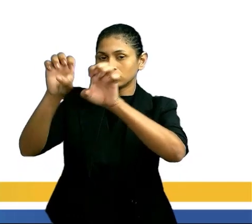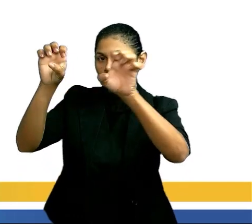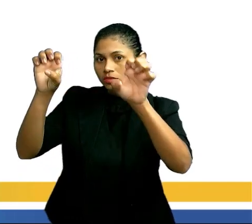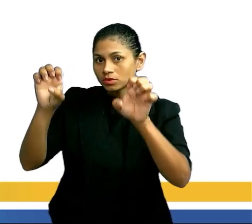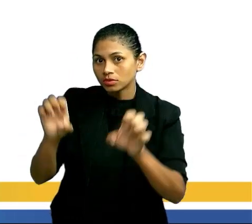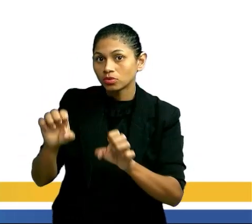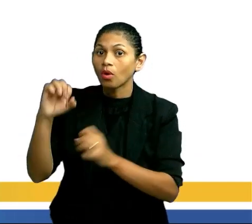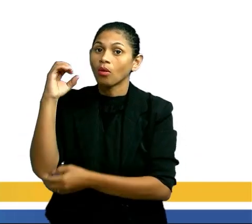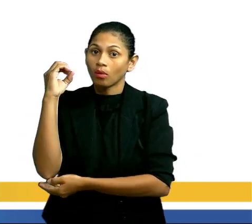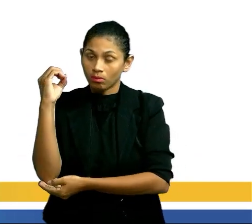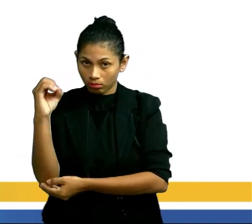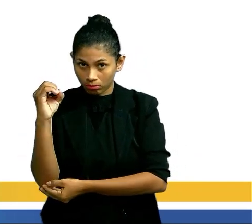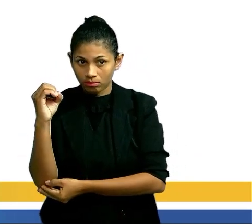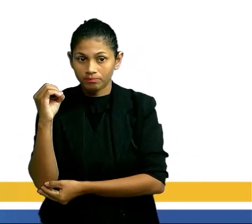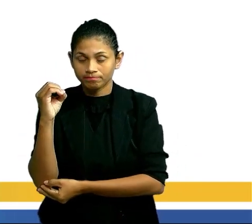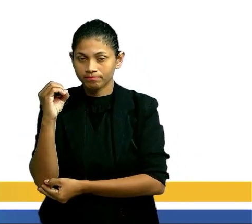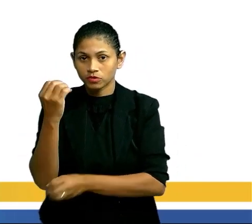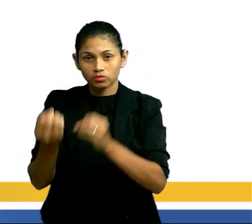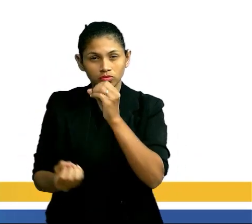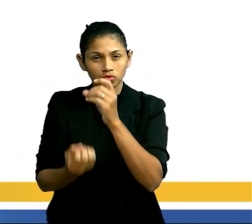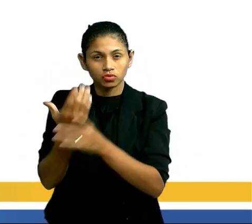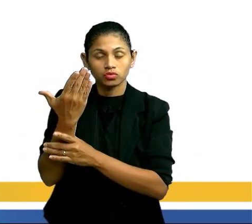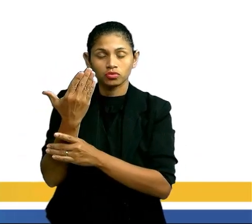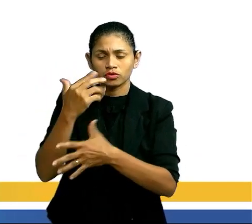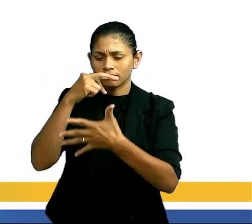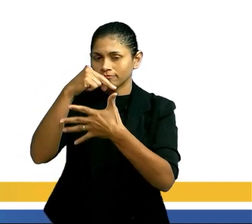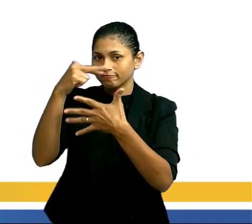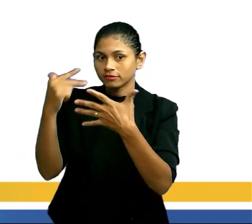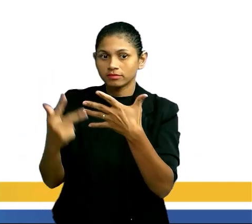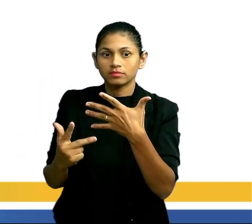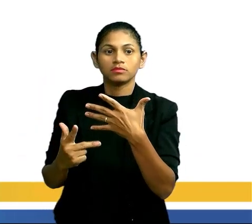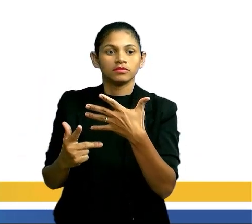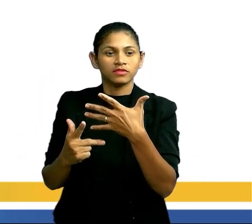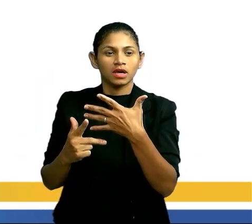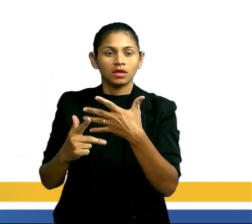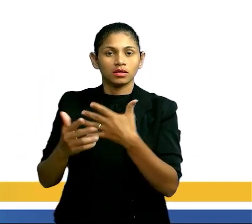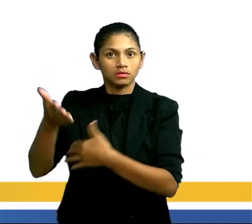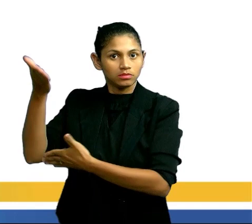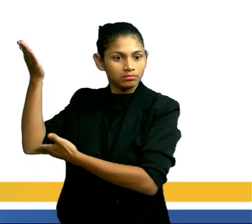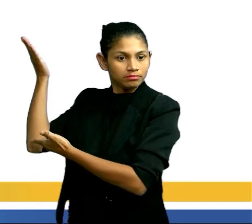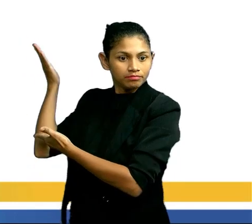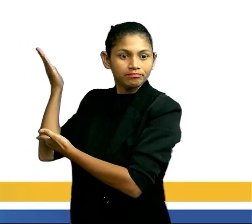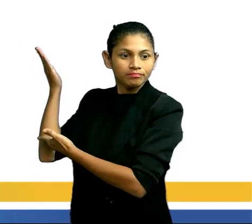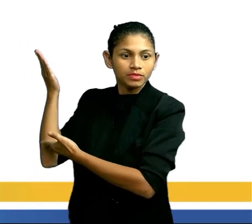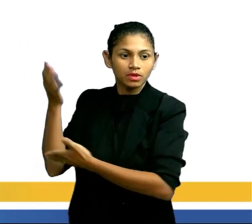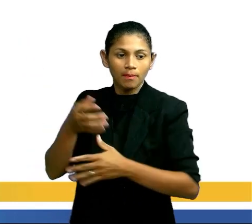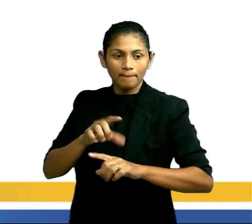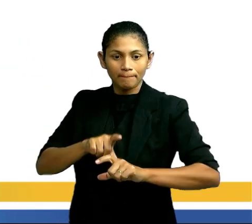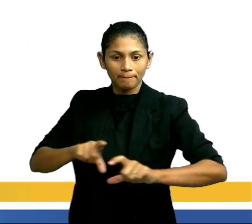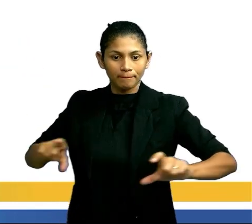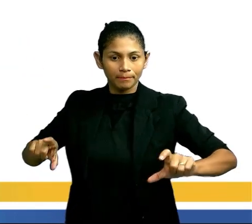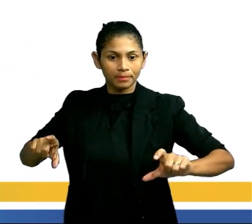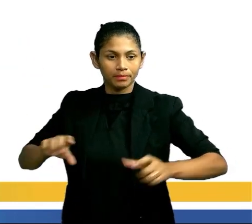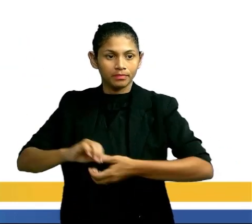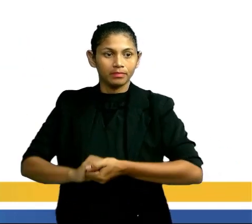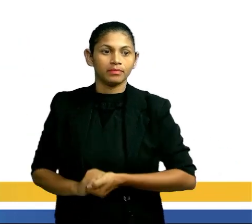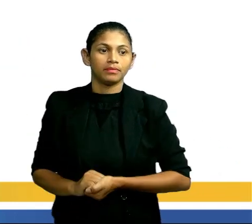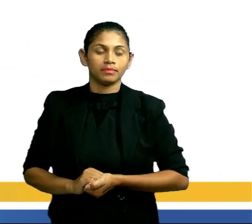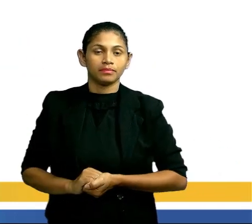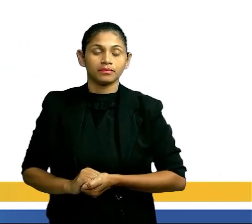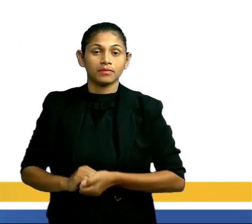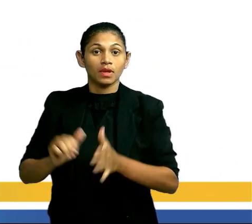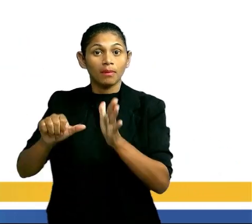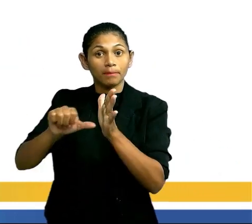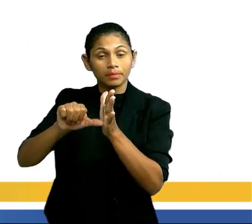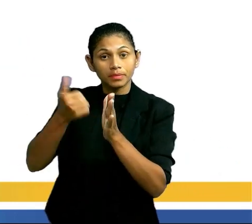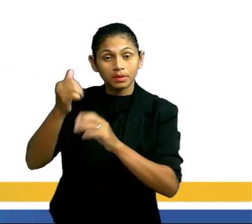elas vão originar para a gente algumas funções como álcool, aldeído, cetona, ácido carboxílico, entre outros. Bom, a primeira